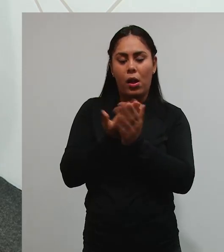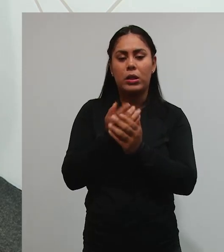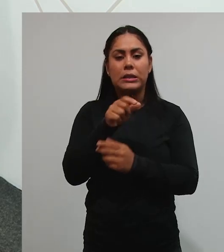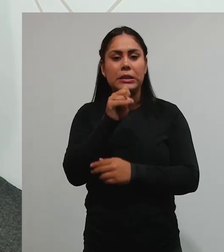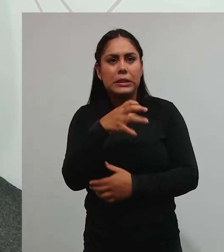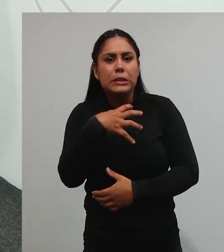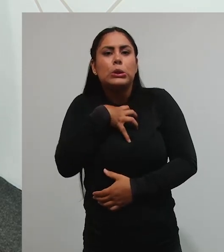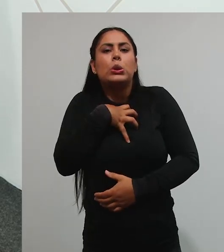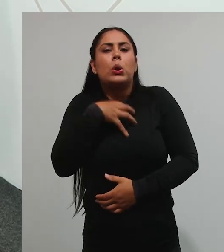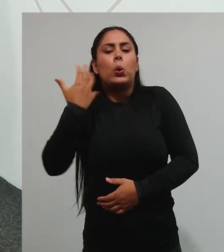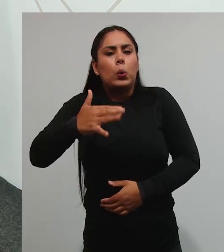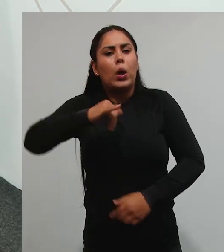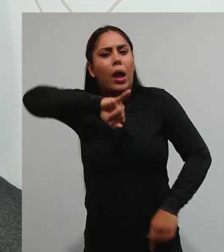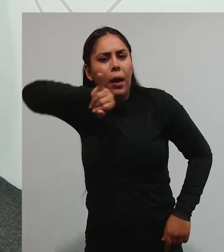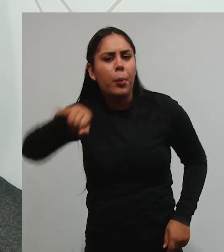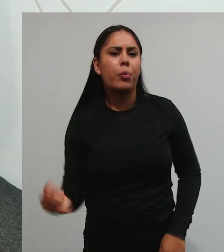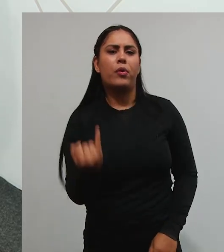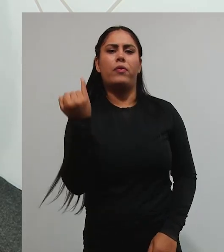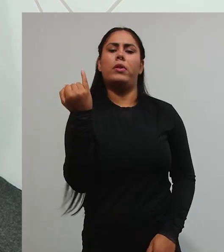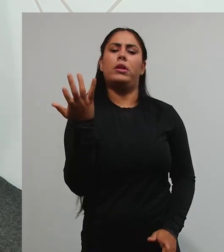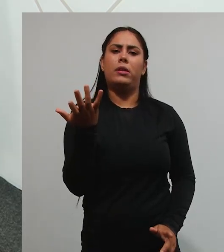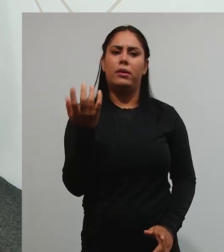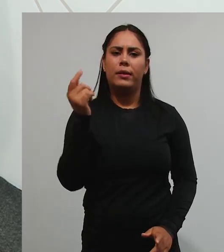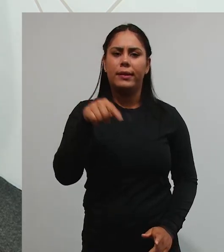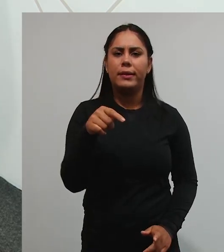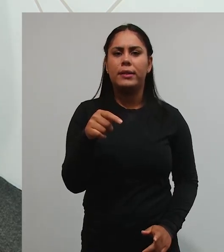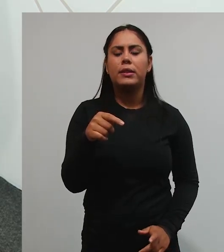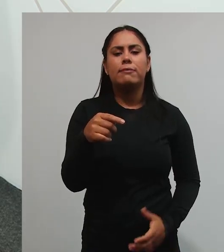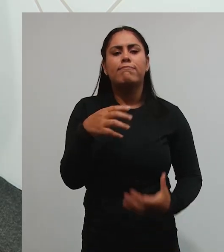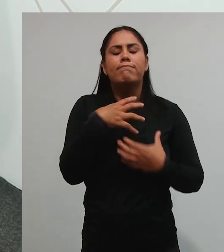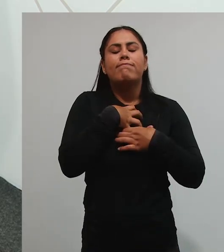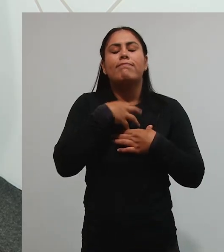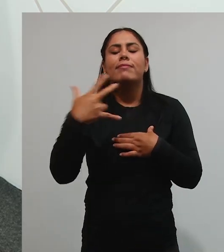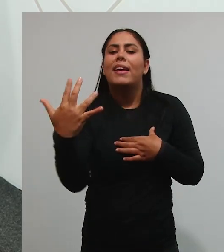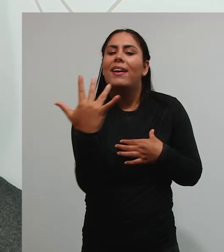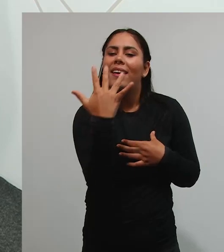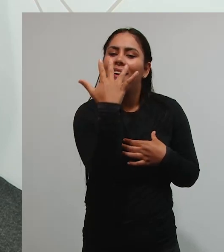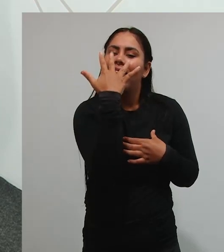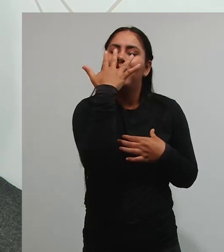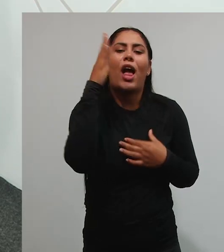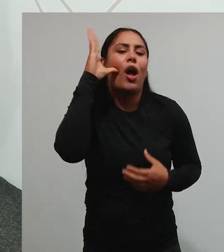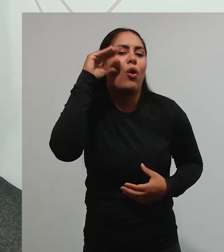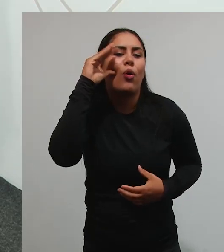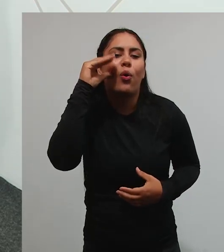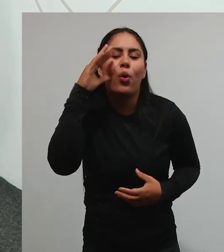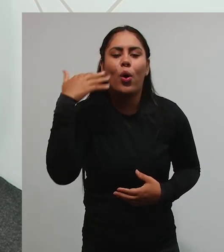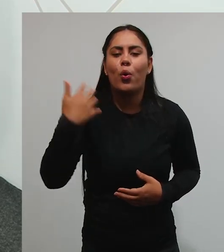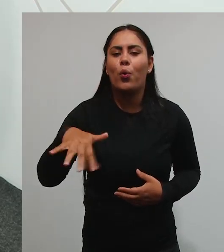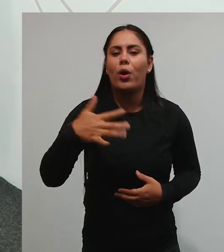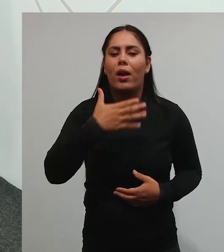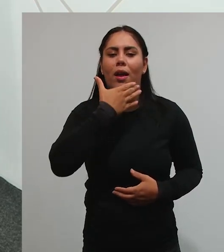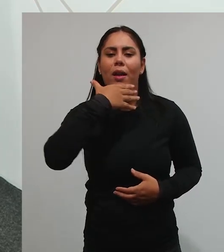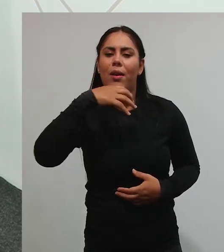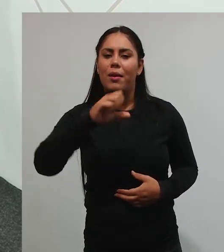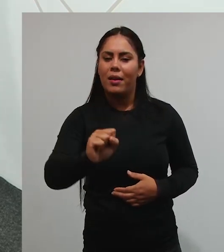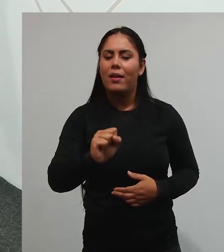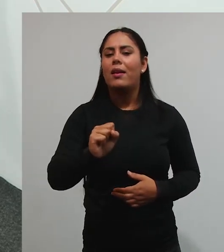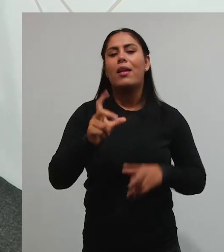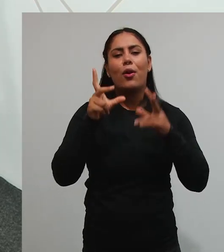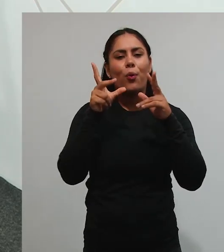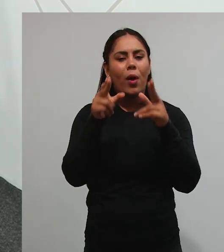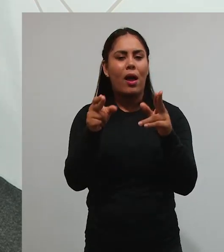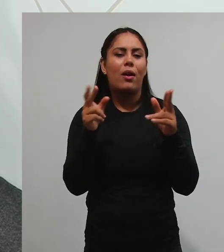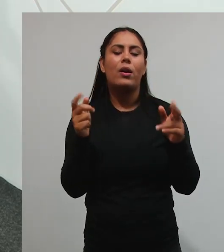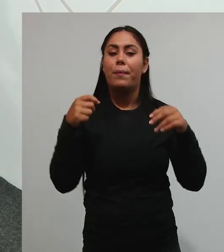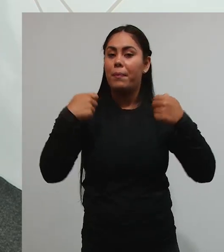episódio. Então, se você se sentiu chamado, aproveite, se encante, curiose-se, como